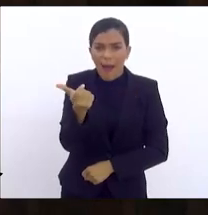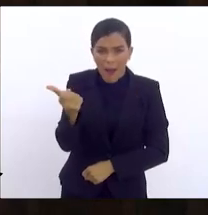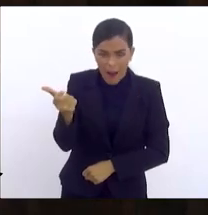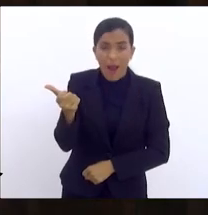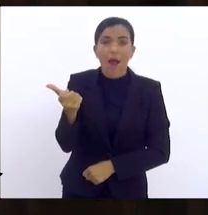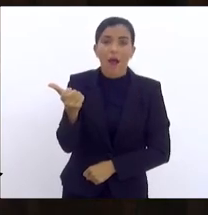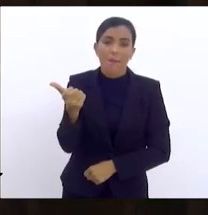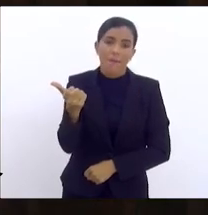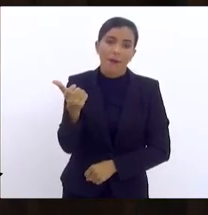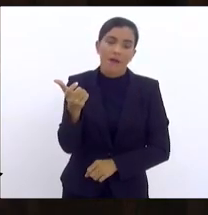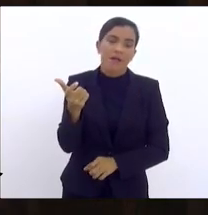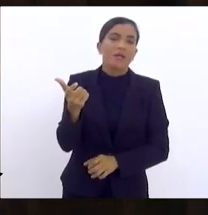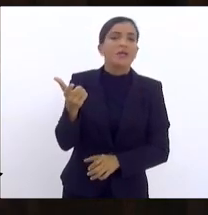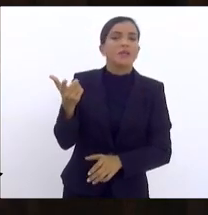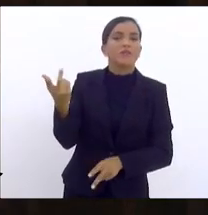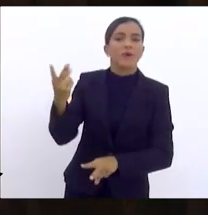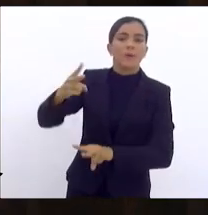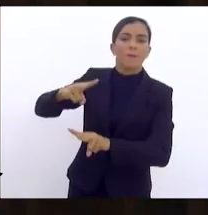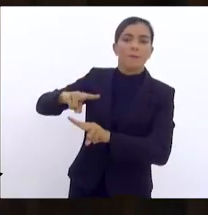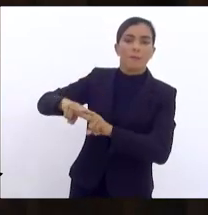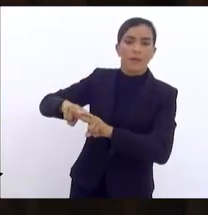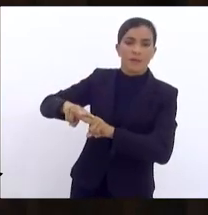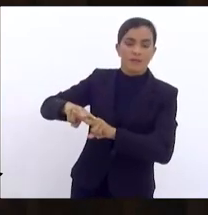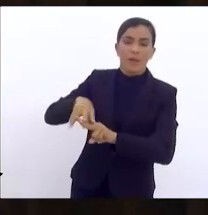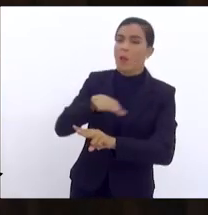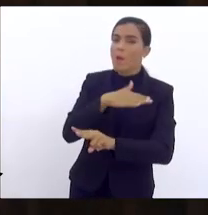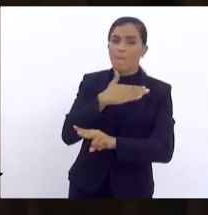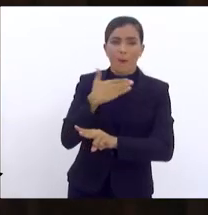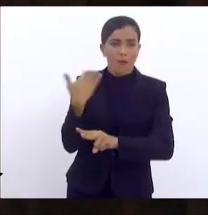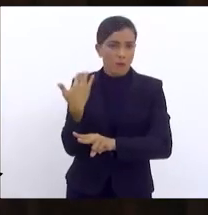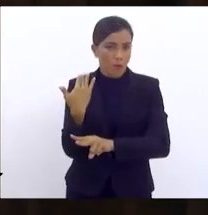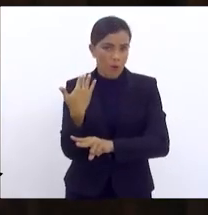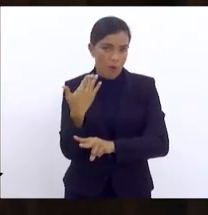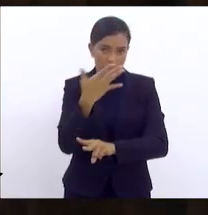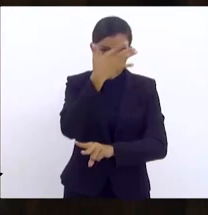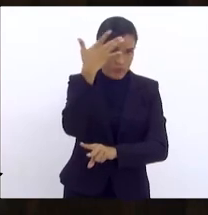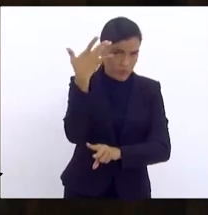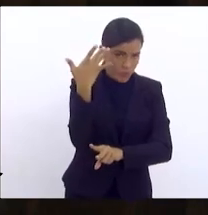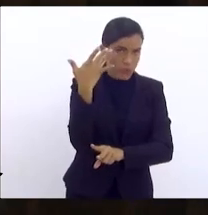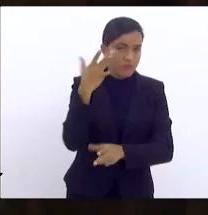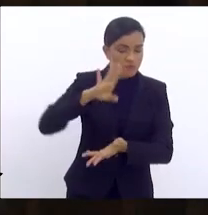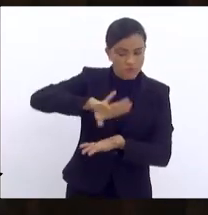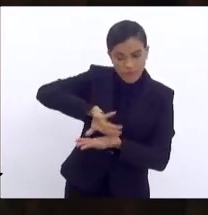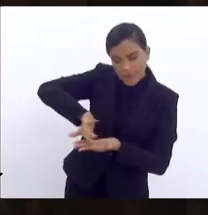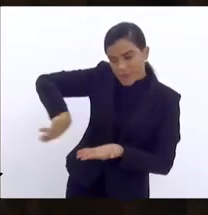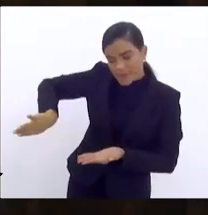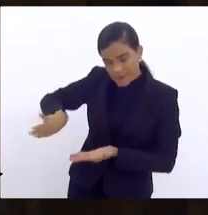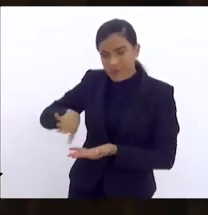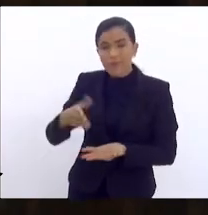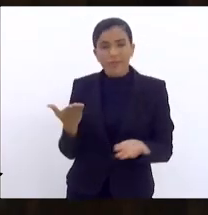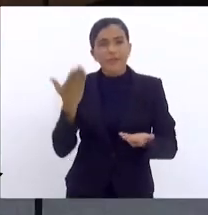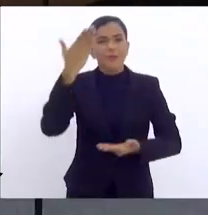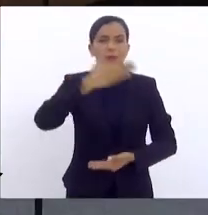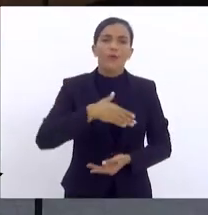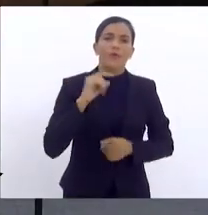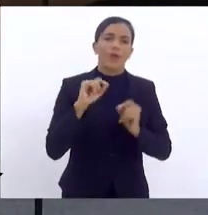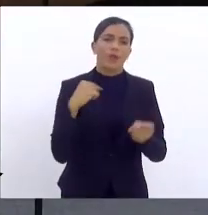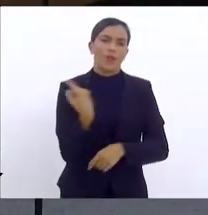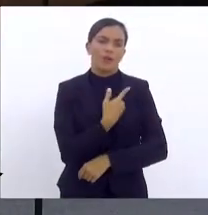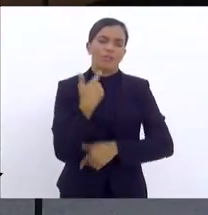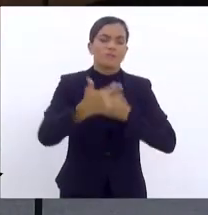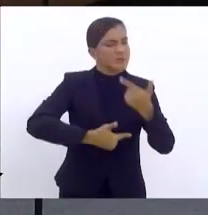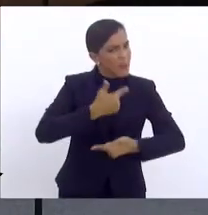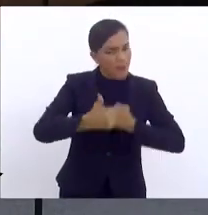de ferir matar pessoas foram retiradas então Isso demonstra que nós estamos trabalhando